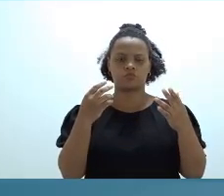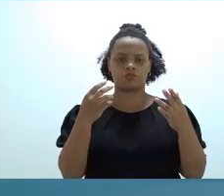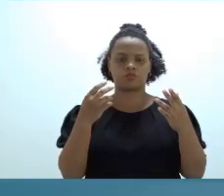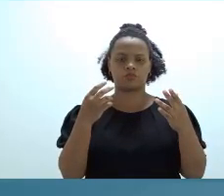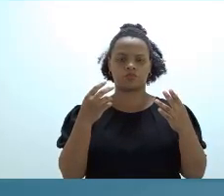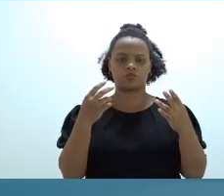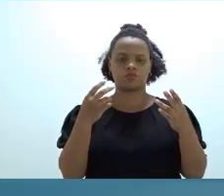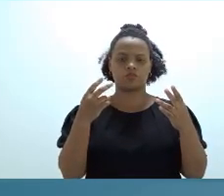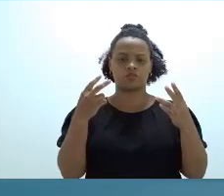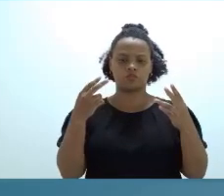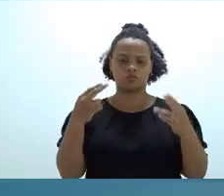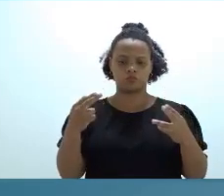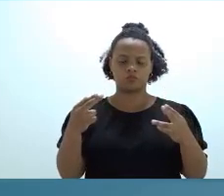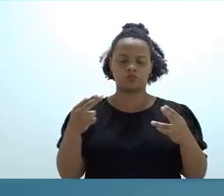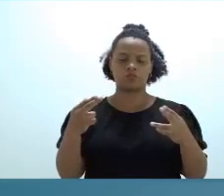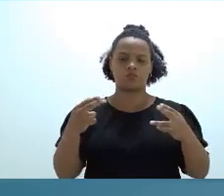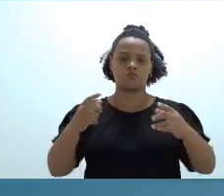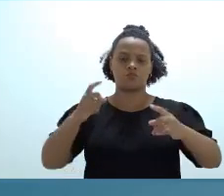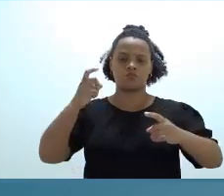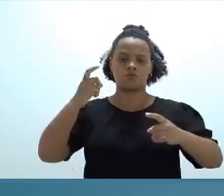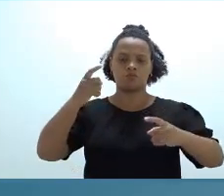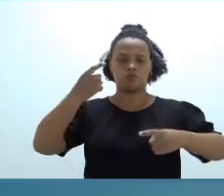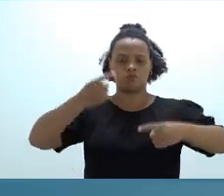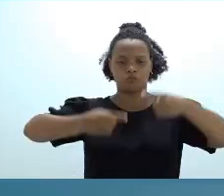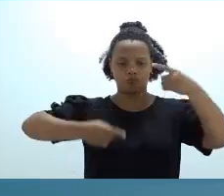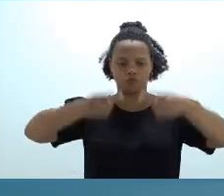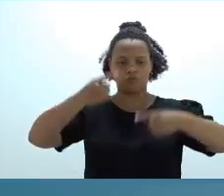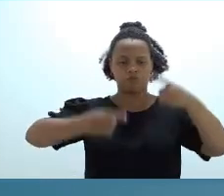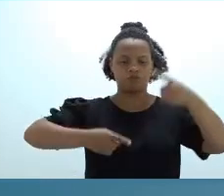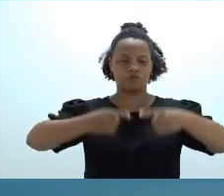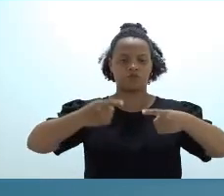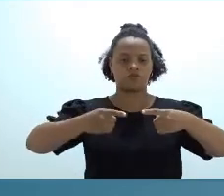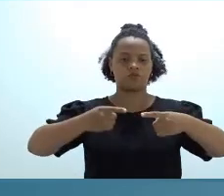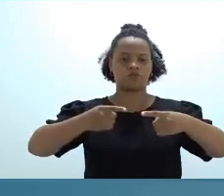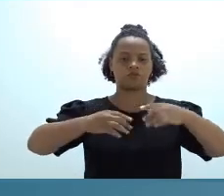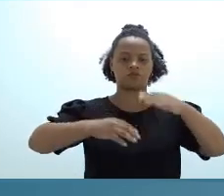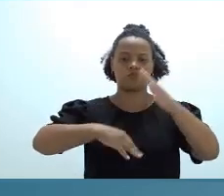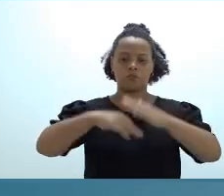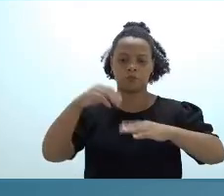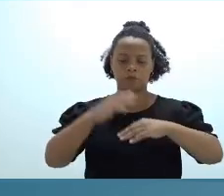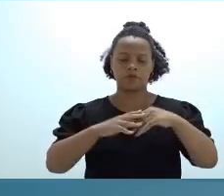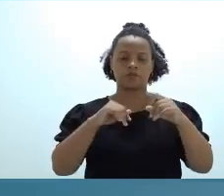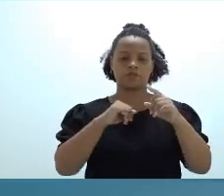de competência civil. Processo judicial eletrônico número